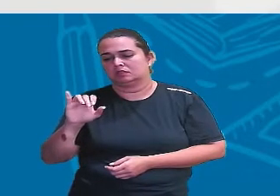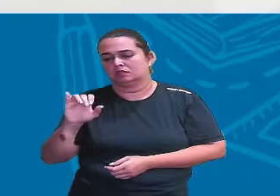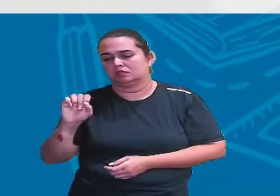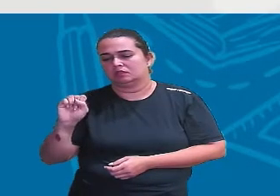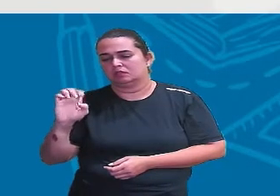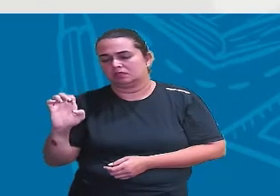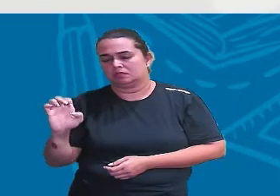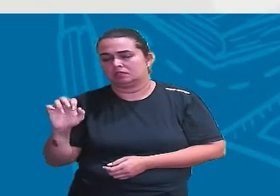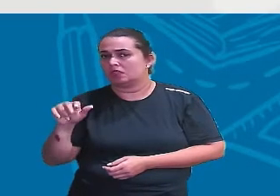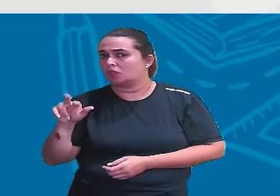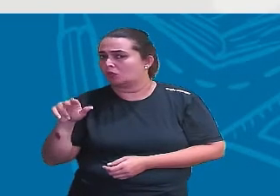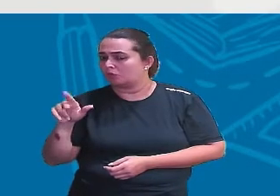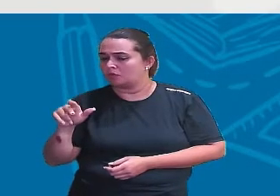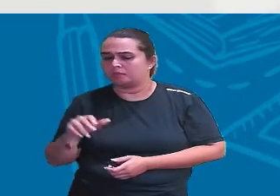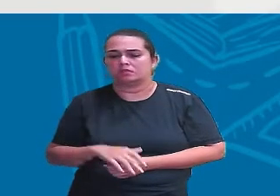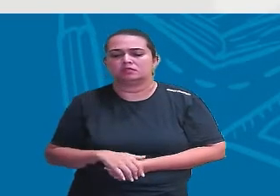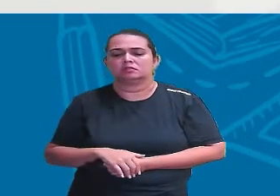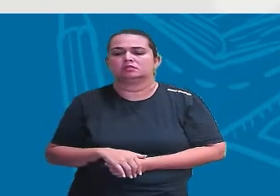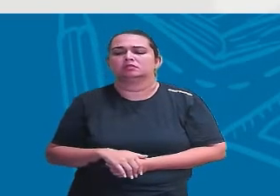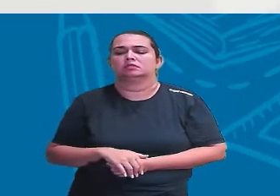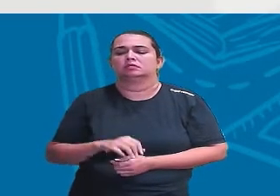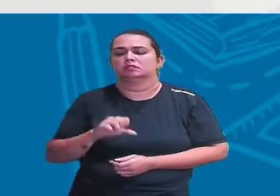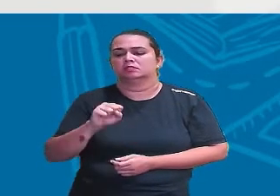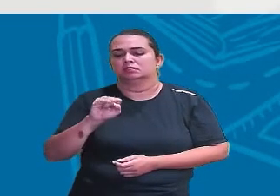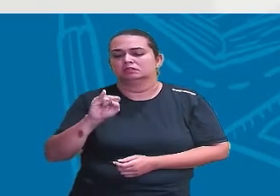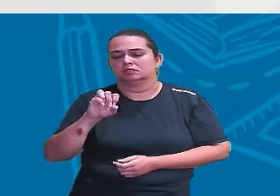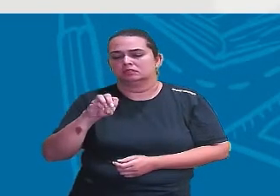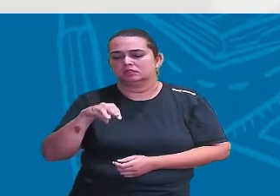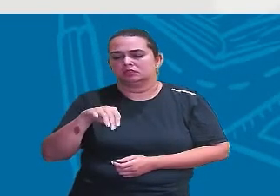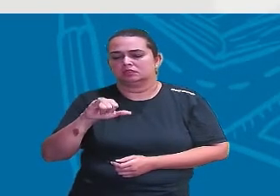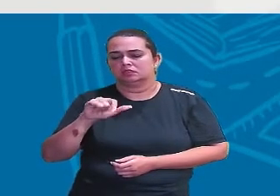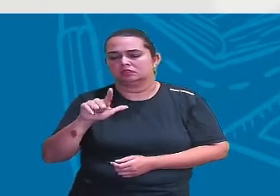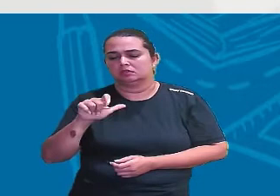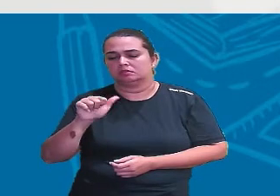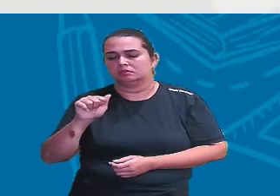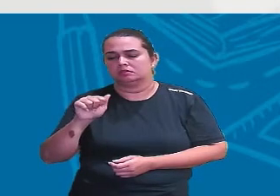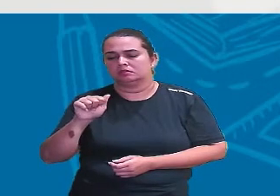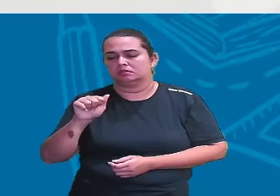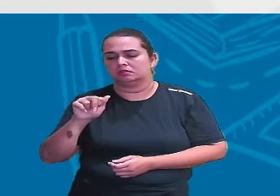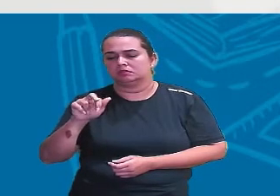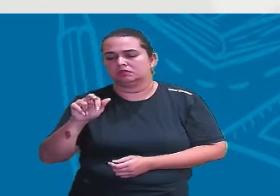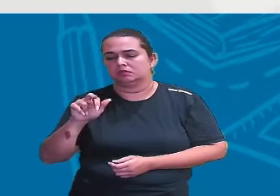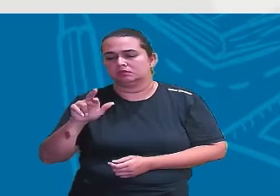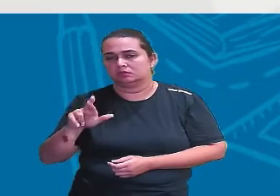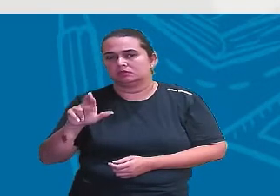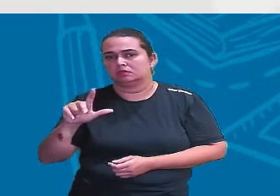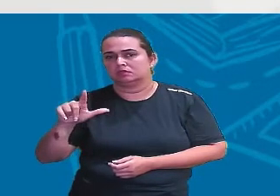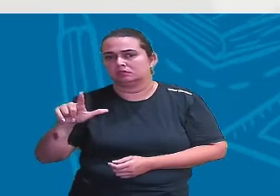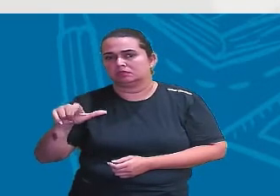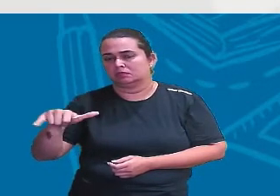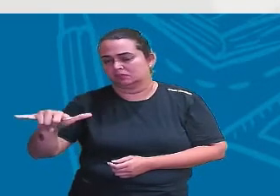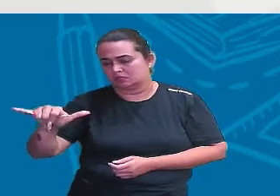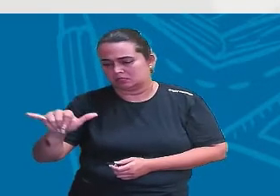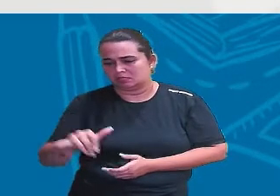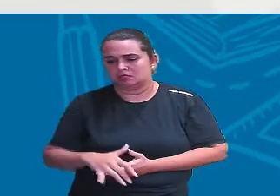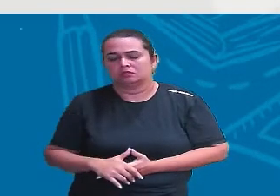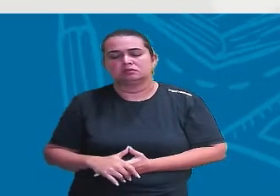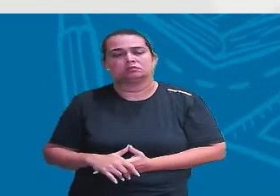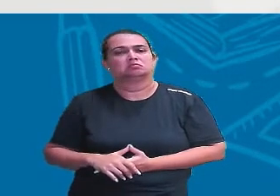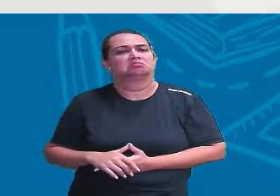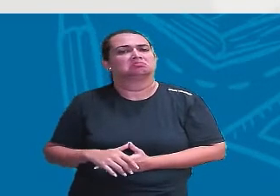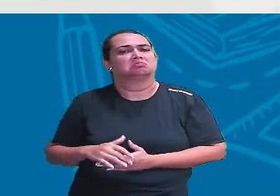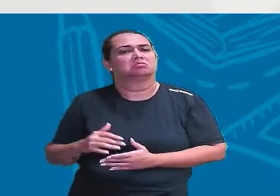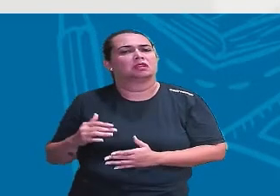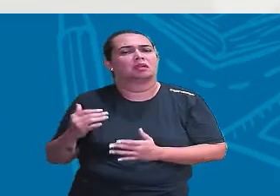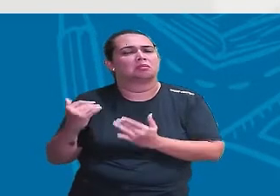similarly, que é o similarmente. Então, a gente pode utilizar esses 4 pedacinhos aí, essas 4 palavrinhas, para fazer